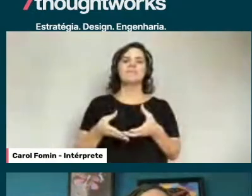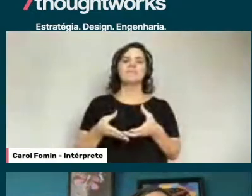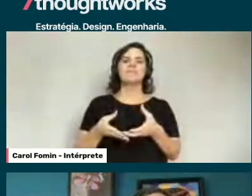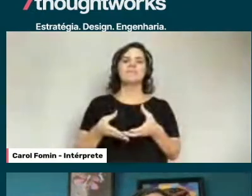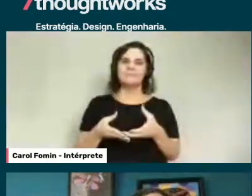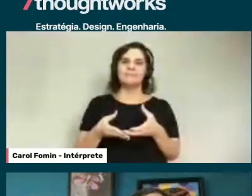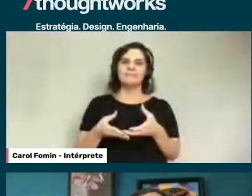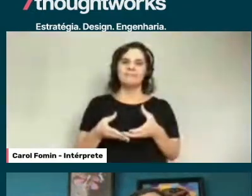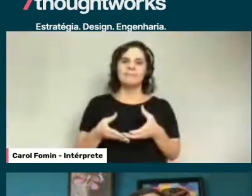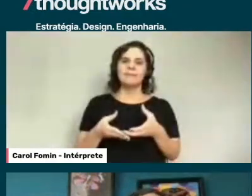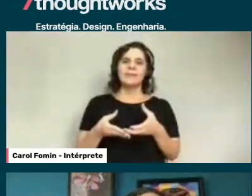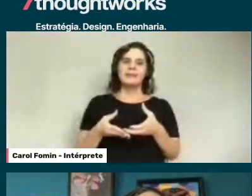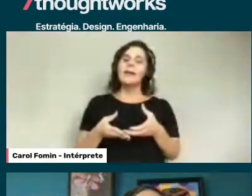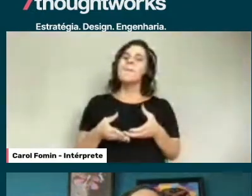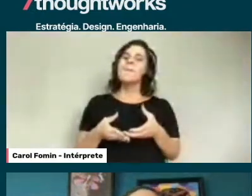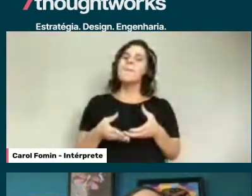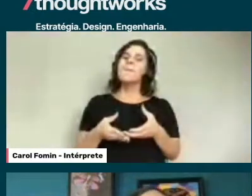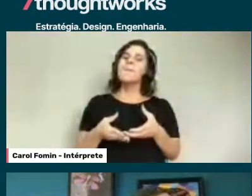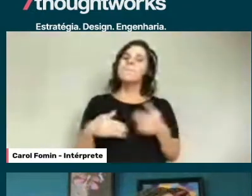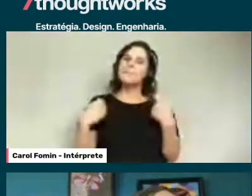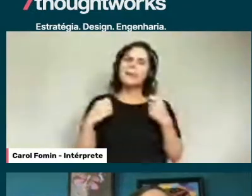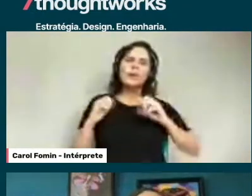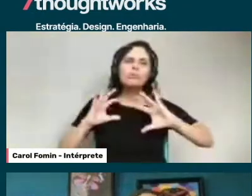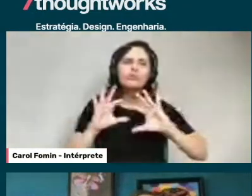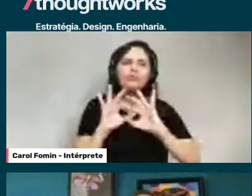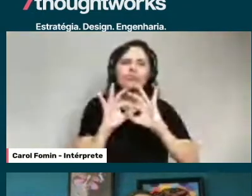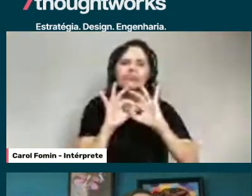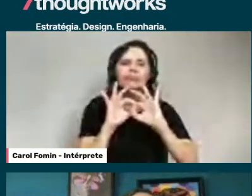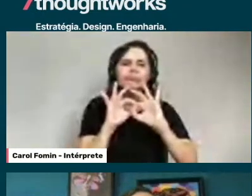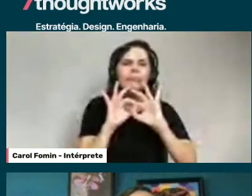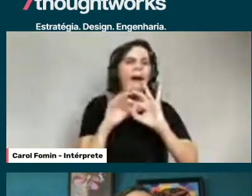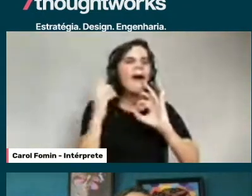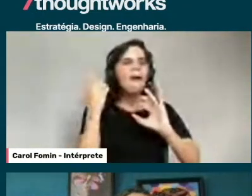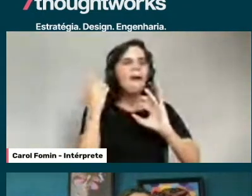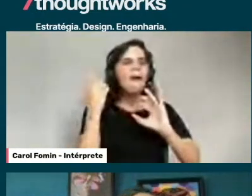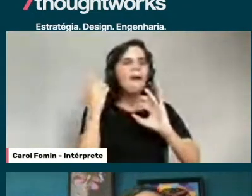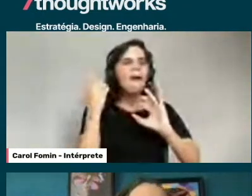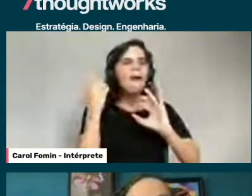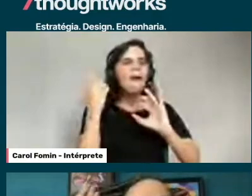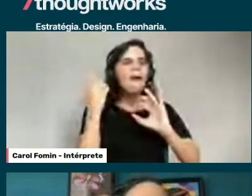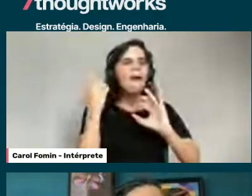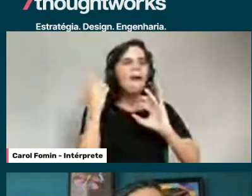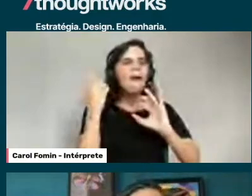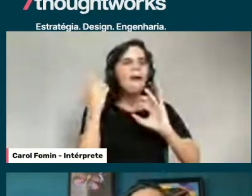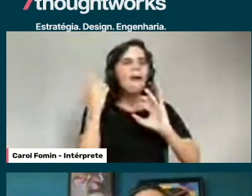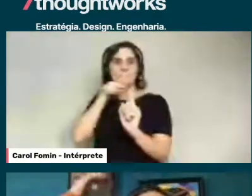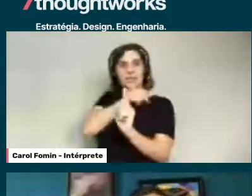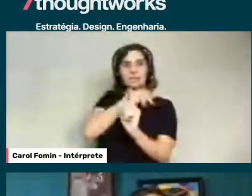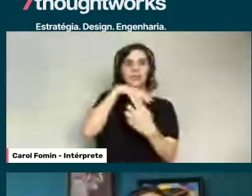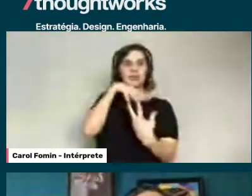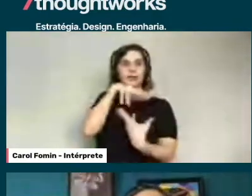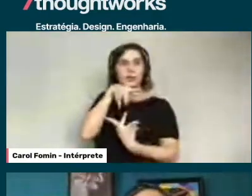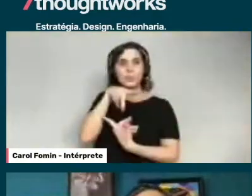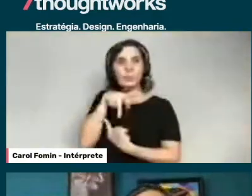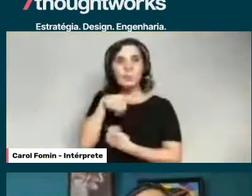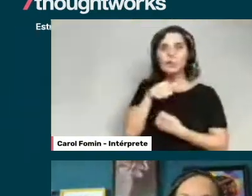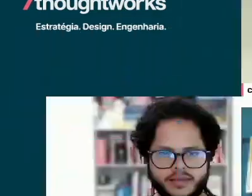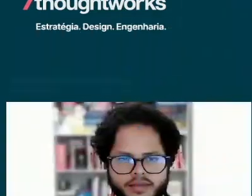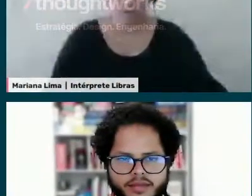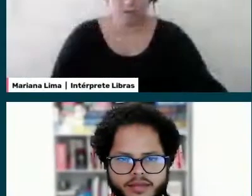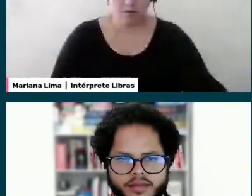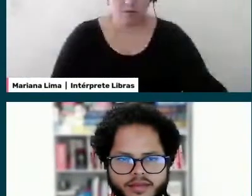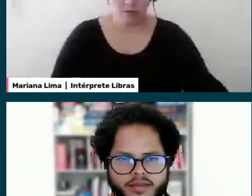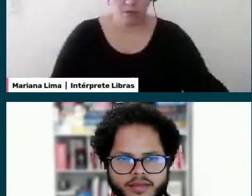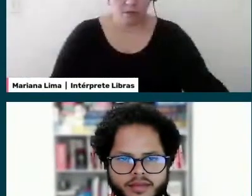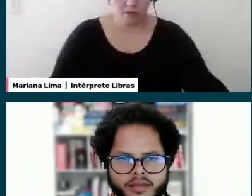unir para construir outras perspectivas de mundo, da tecnologia, dos produtos, né, para que a gente possa pensar, a gente falou aqui